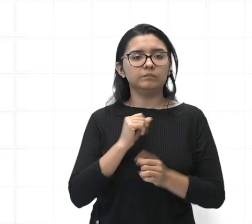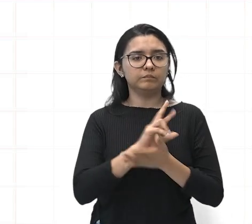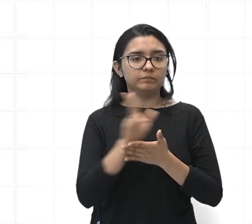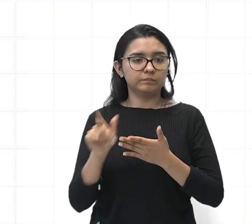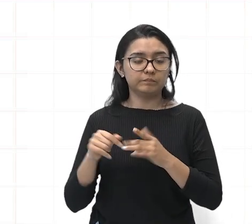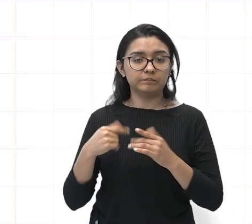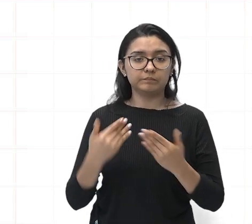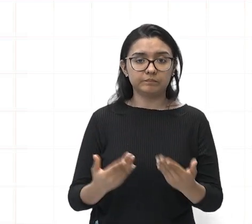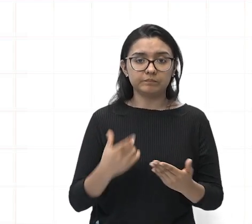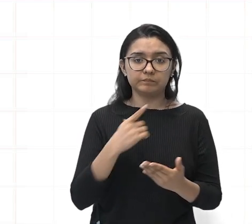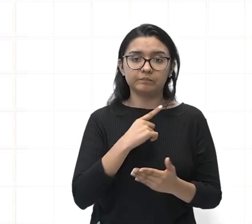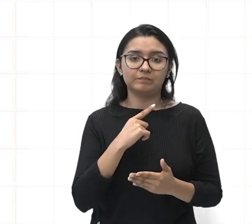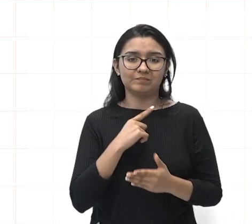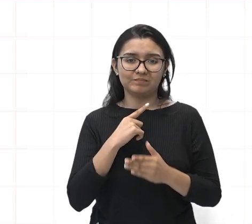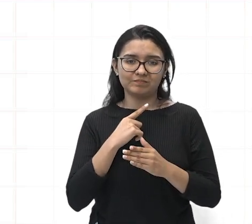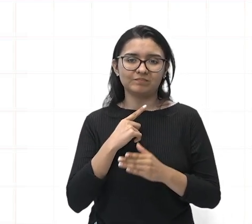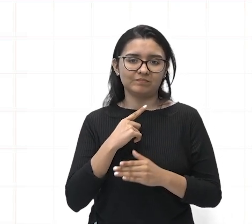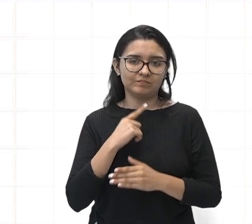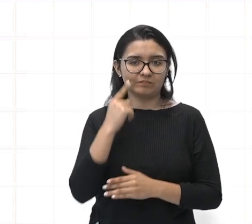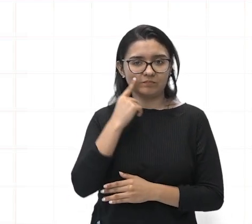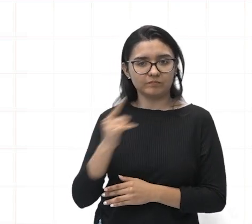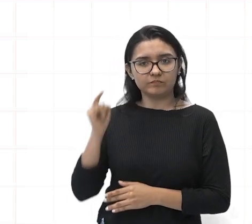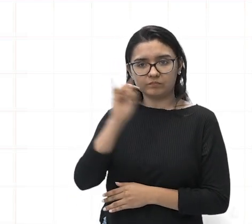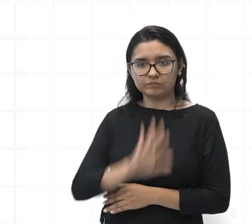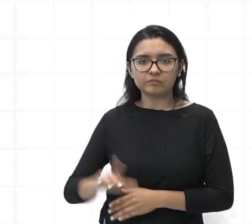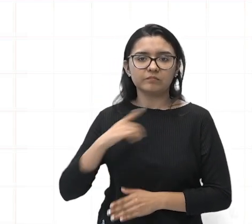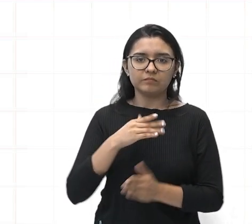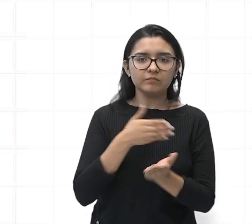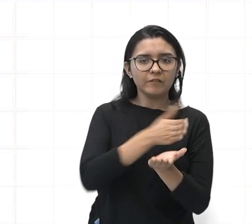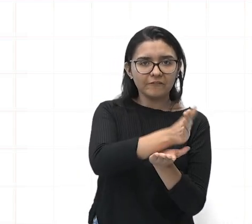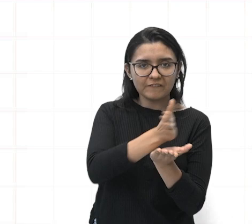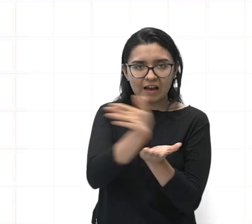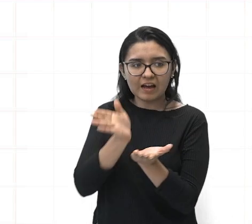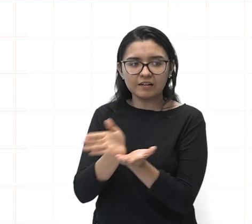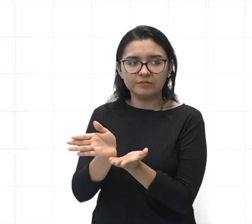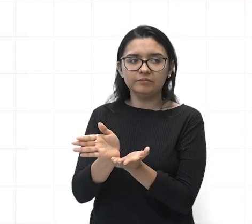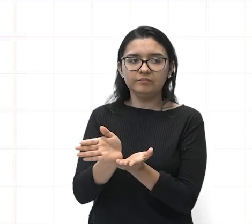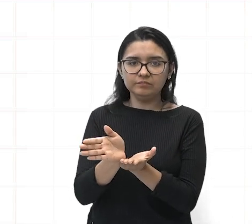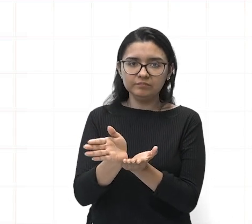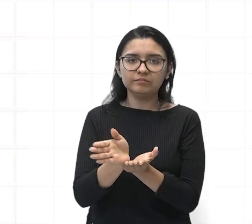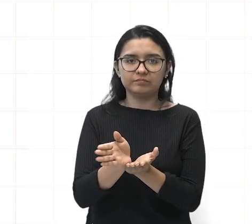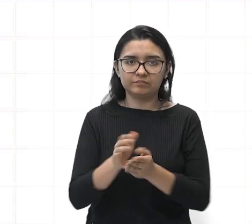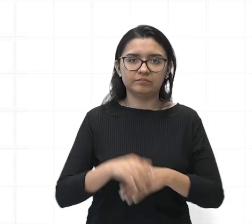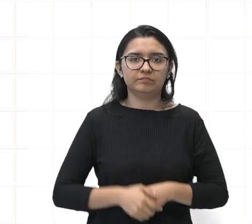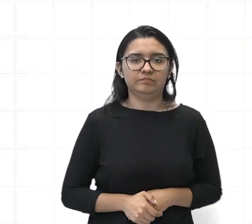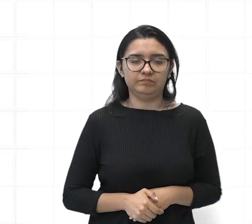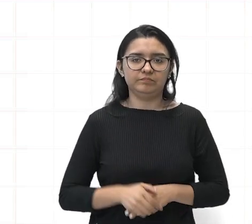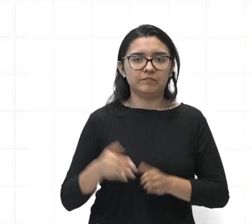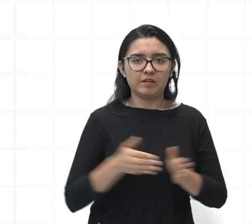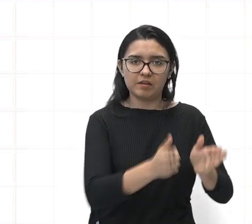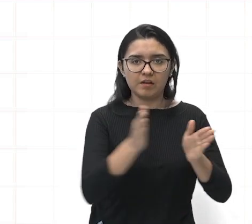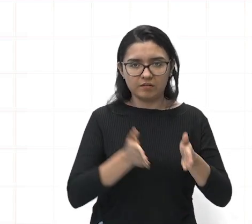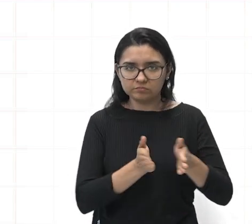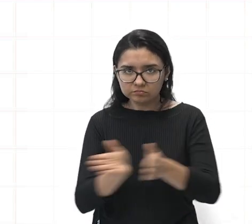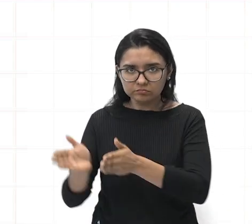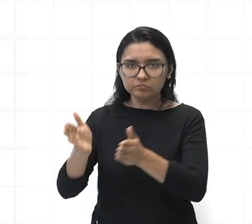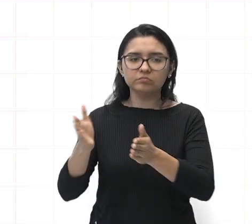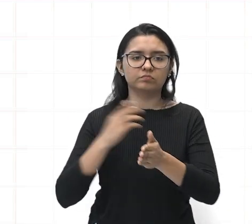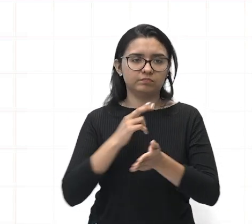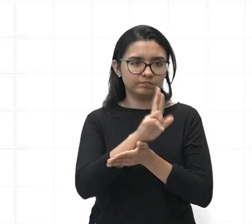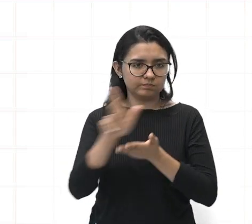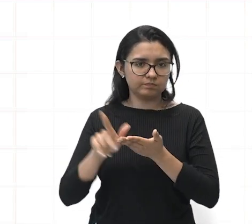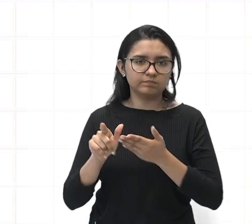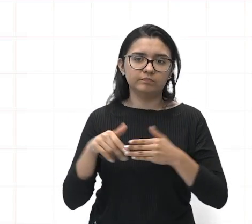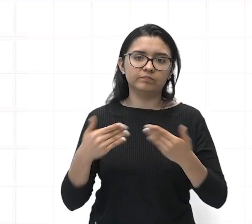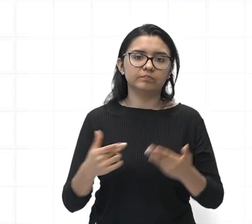Então aí a gente vai ter uma ramificação, né, de vários canais aí ao final do curso desse rio, onde